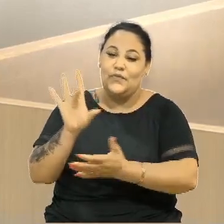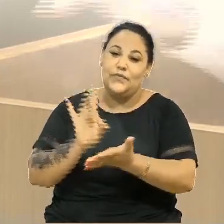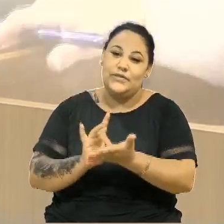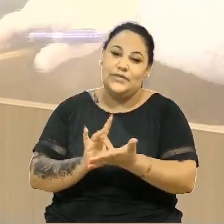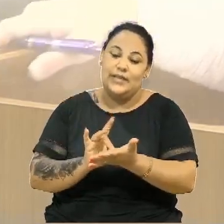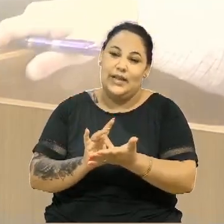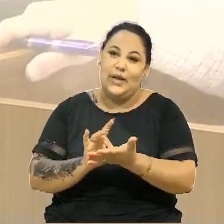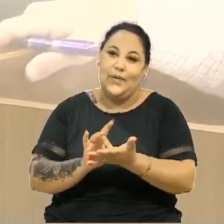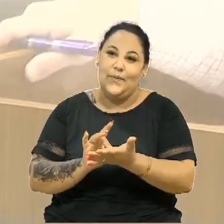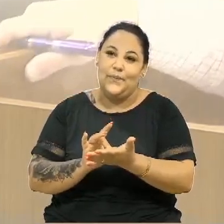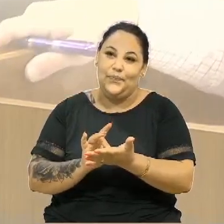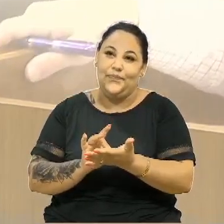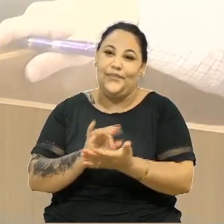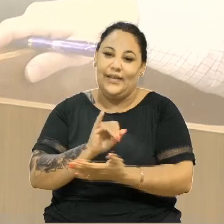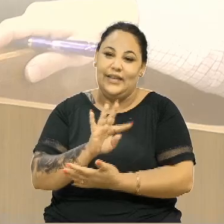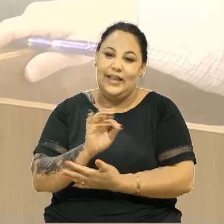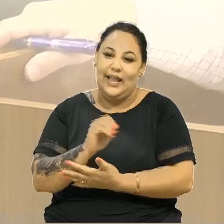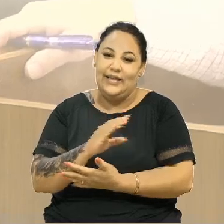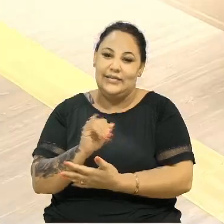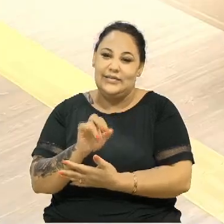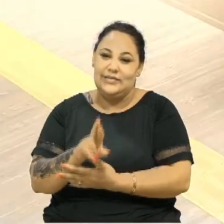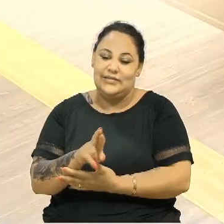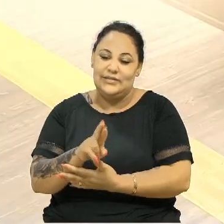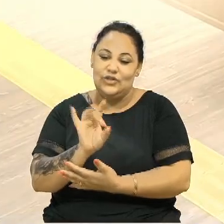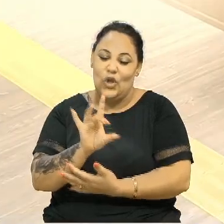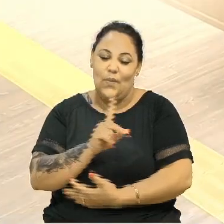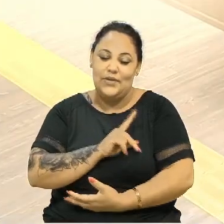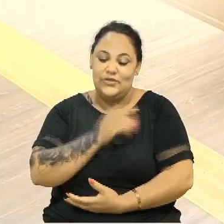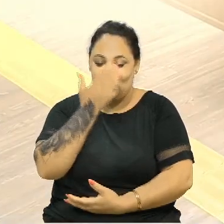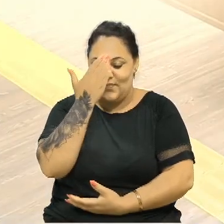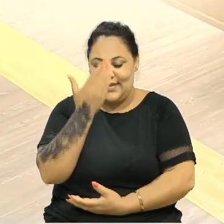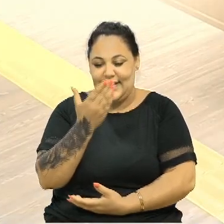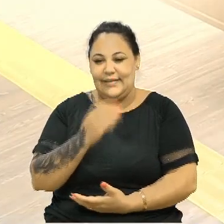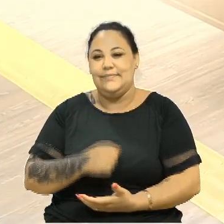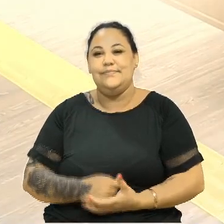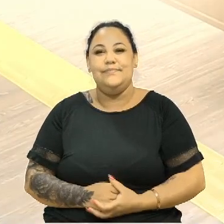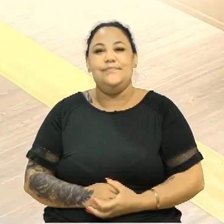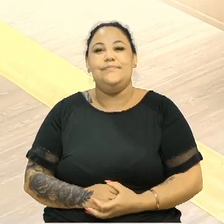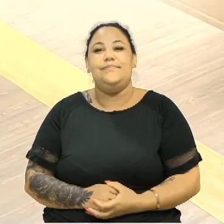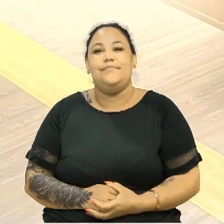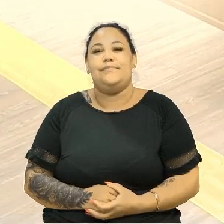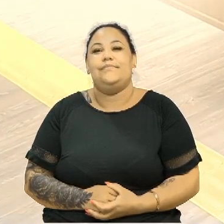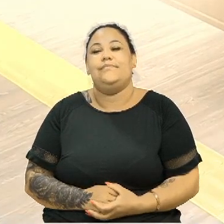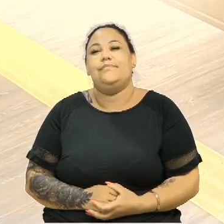seu Itacir. Era isso, senhor presidente. Muito obrigado. Obrigado, vereador.